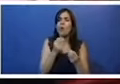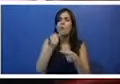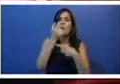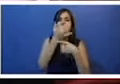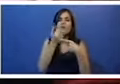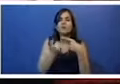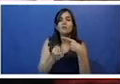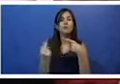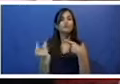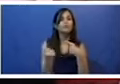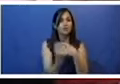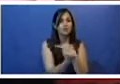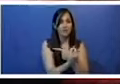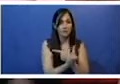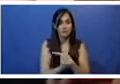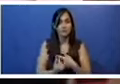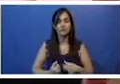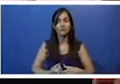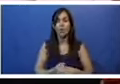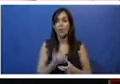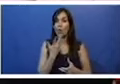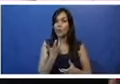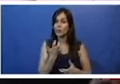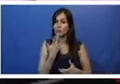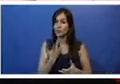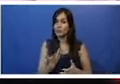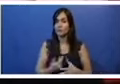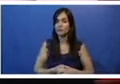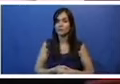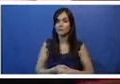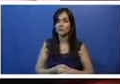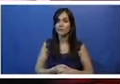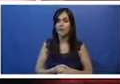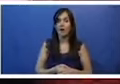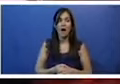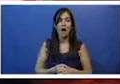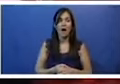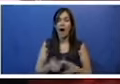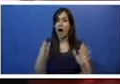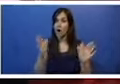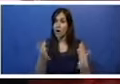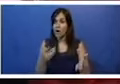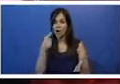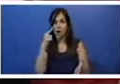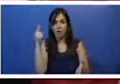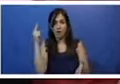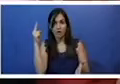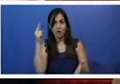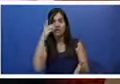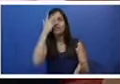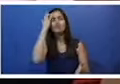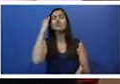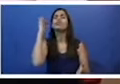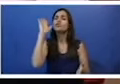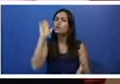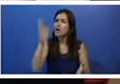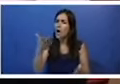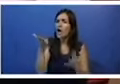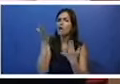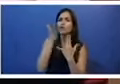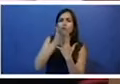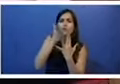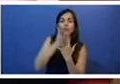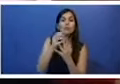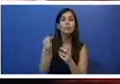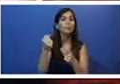que representam a parte colorida olha lá o primeiro nós já fizemos dividimos por dois o